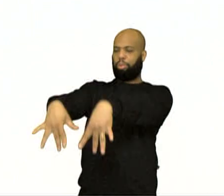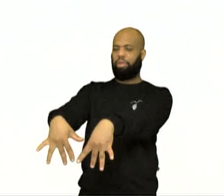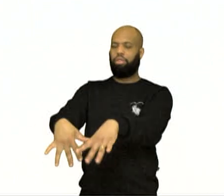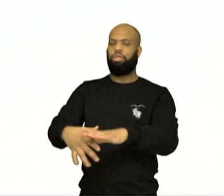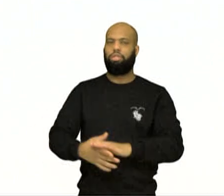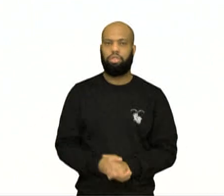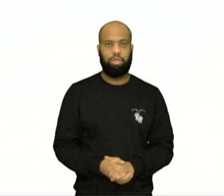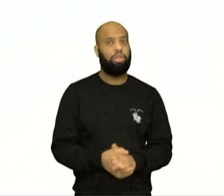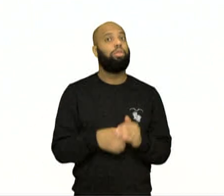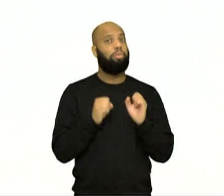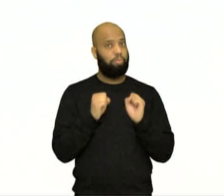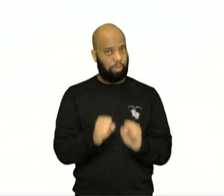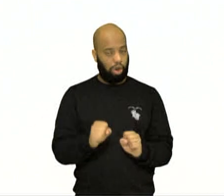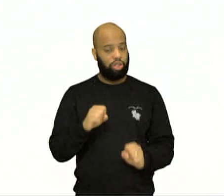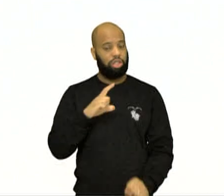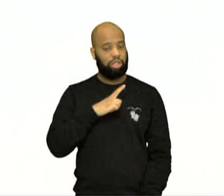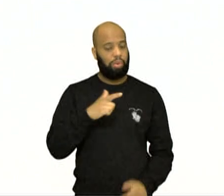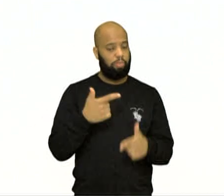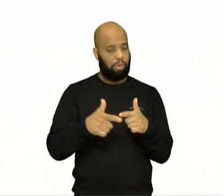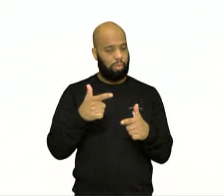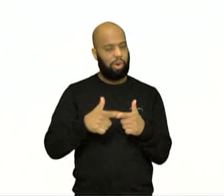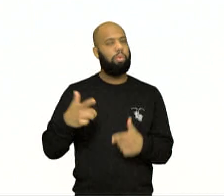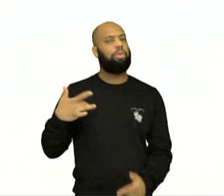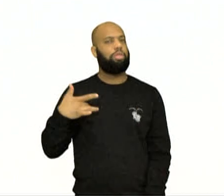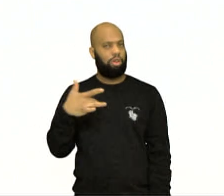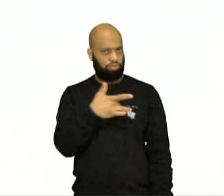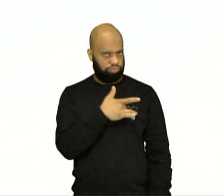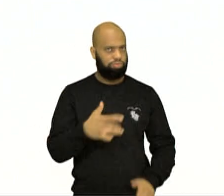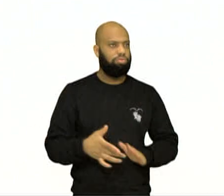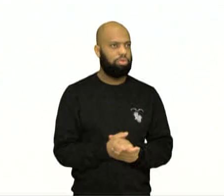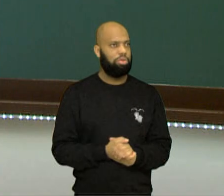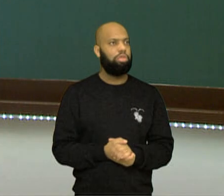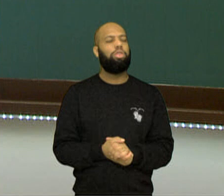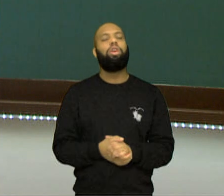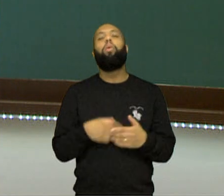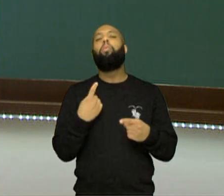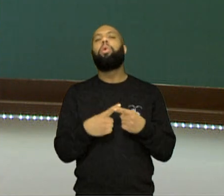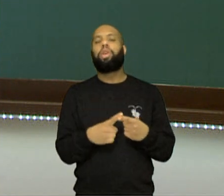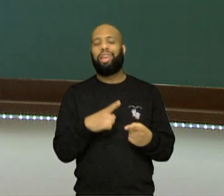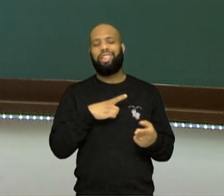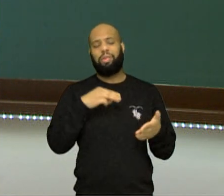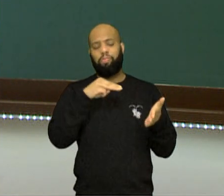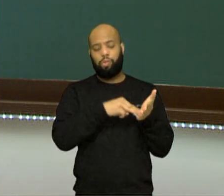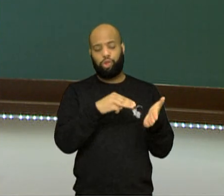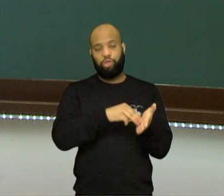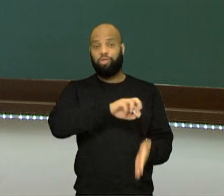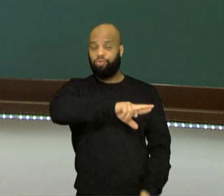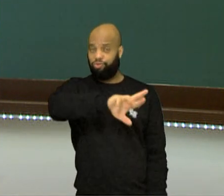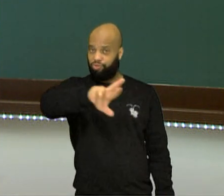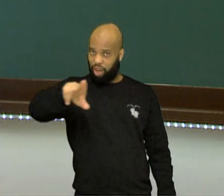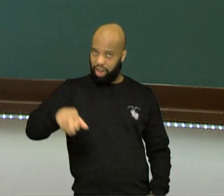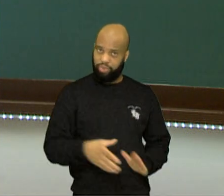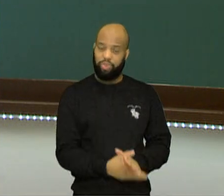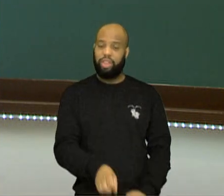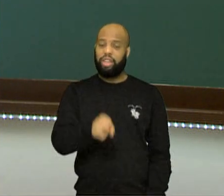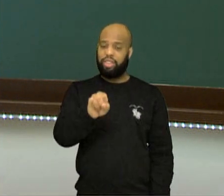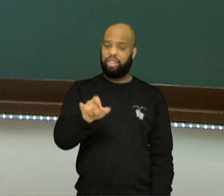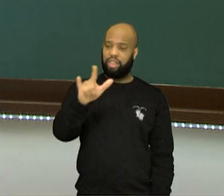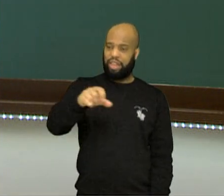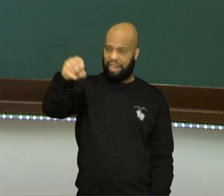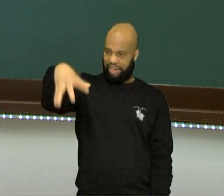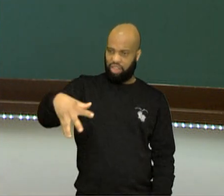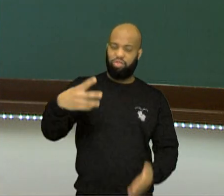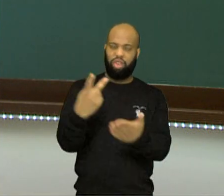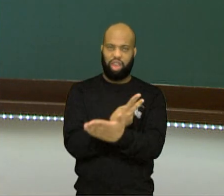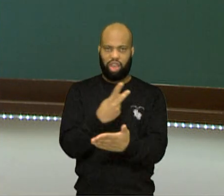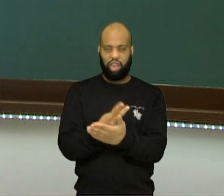destinação correta, a saúde da população fica comprometida. Por muitos motivos, né, o descarte incorreto do lixo pode